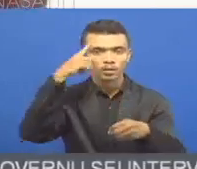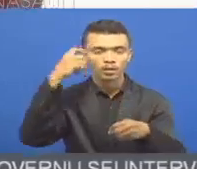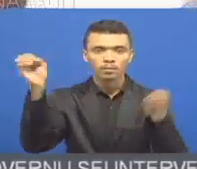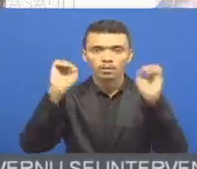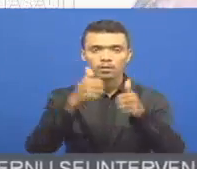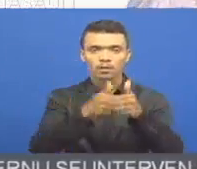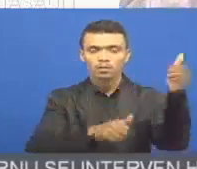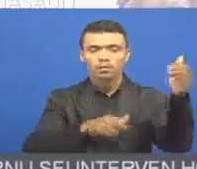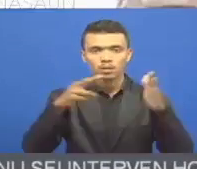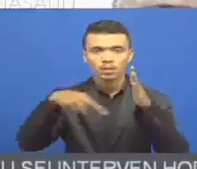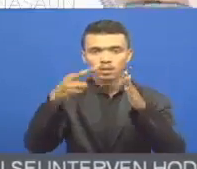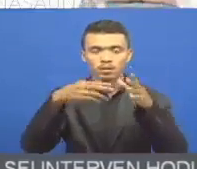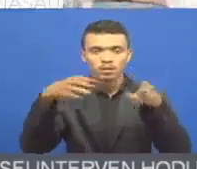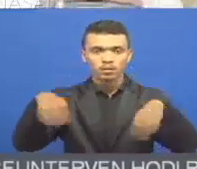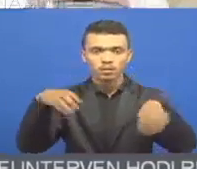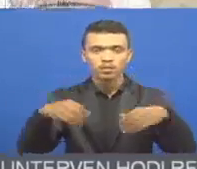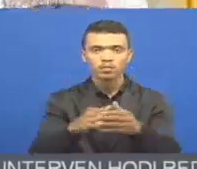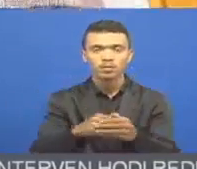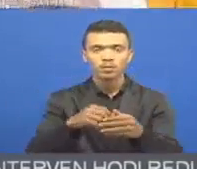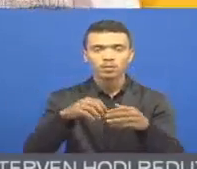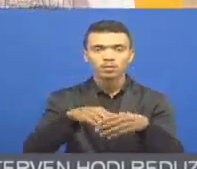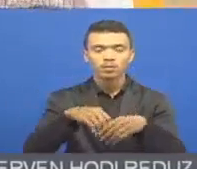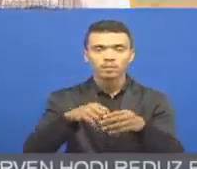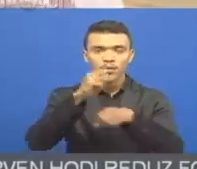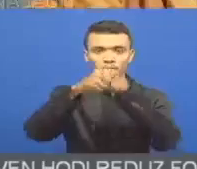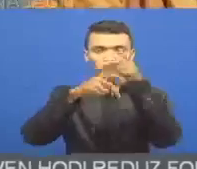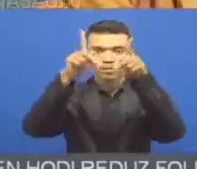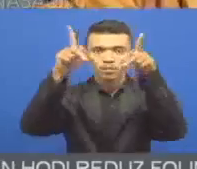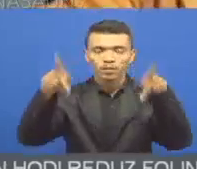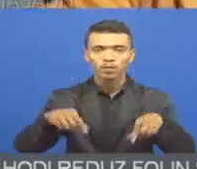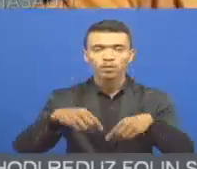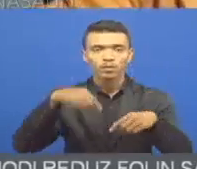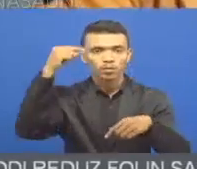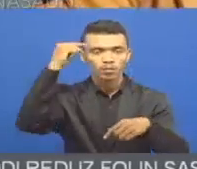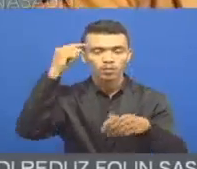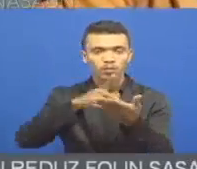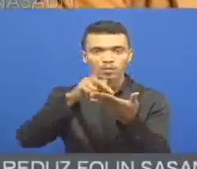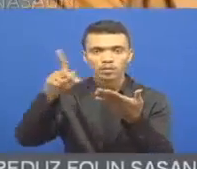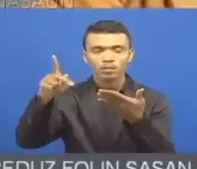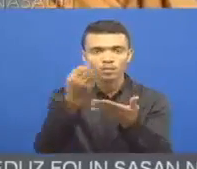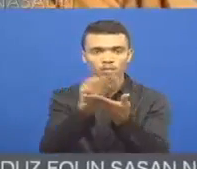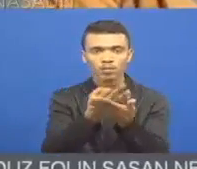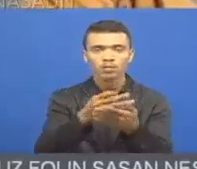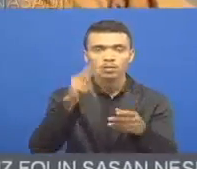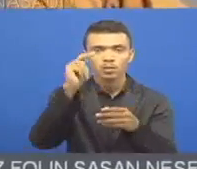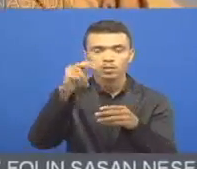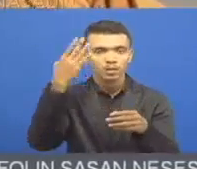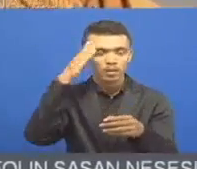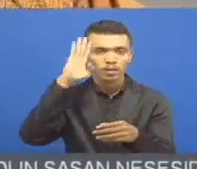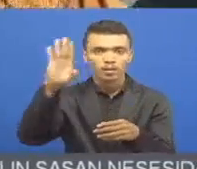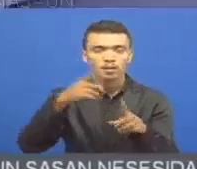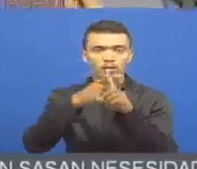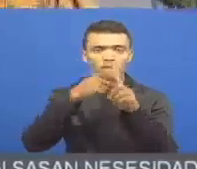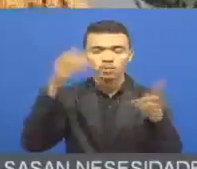regra serviço, mas que não é empregador ho governo resolve ona ho de selo compensação, tambane ni a parte la hatene motivo